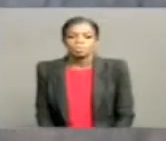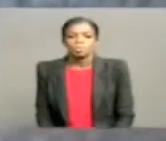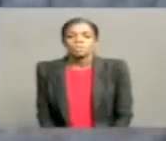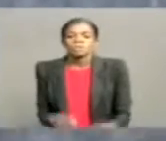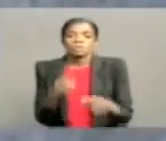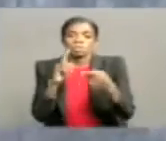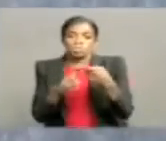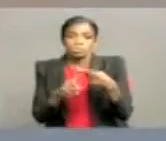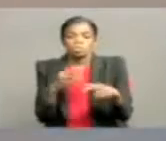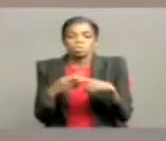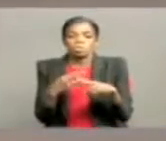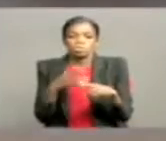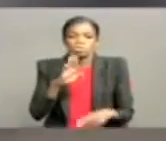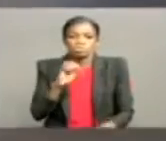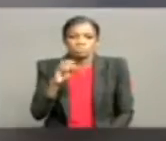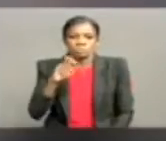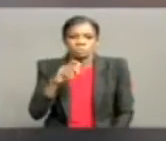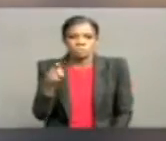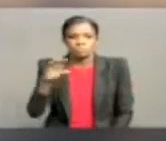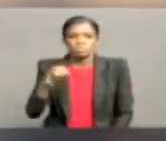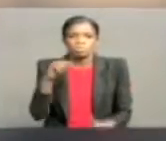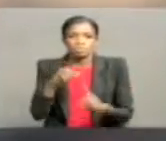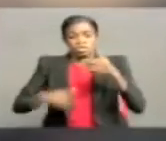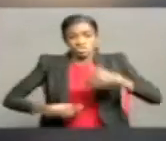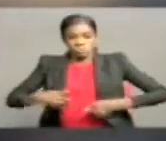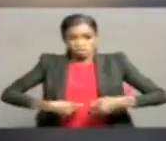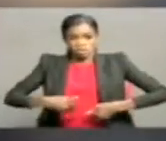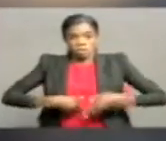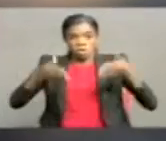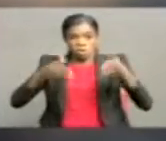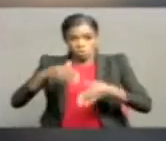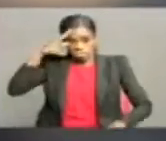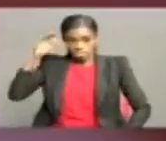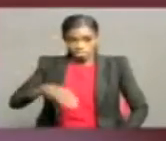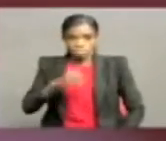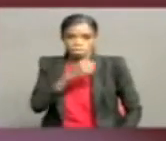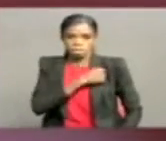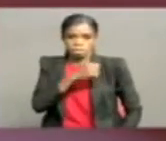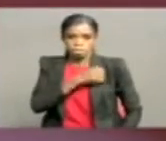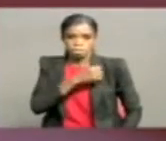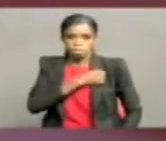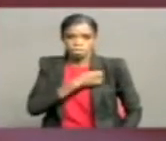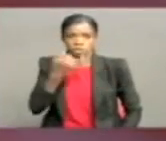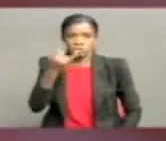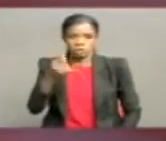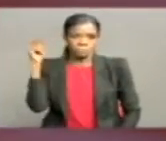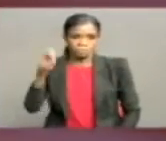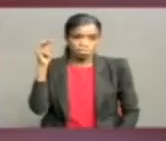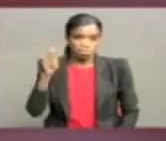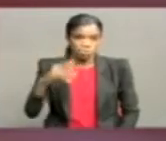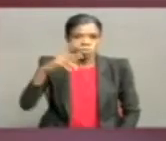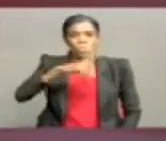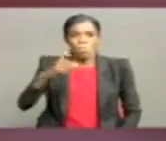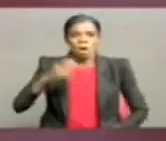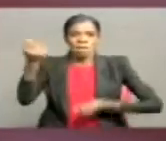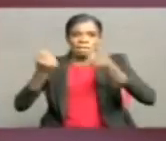João é um nome fictício deste jovem que, na manhã deste sábado, levava consigo 2 milhões de kwanzas no seu